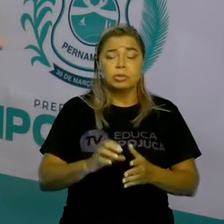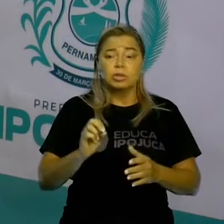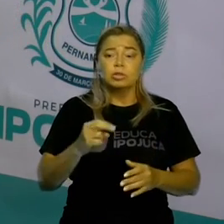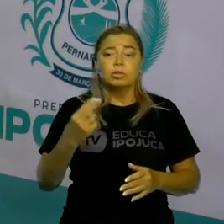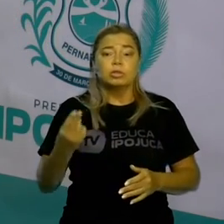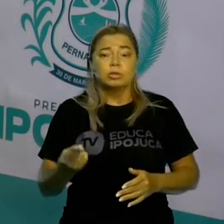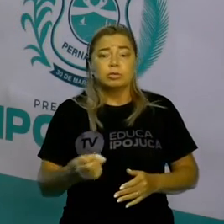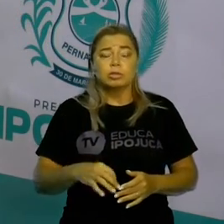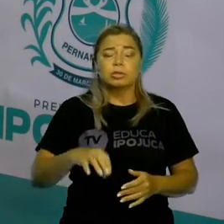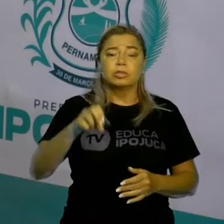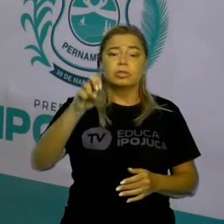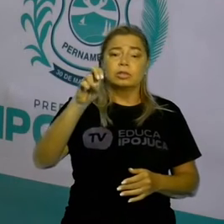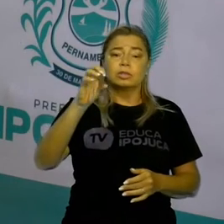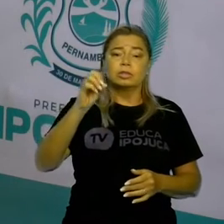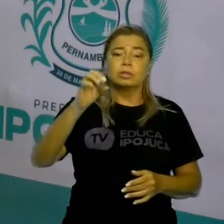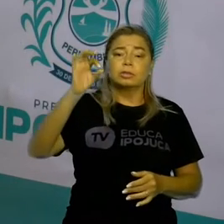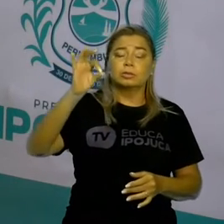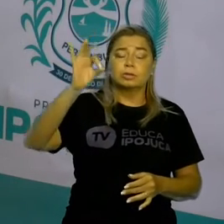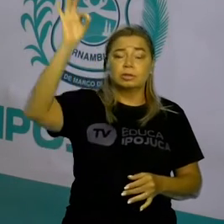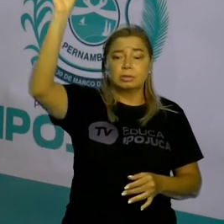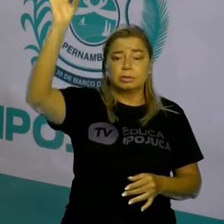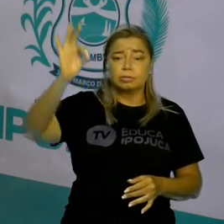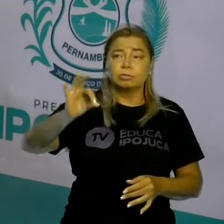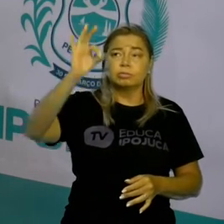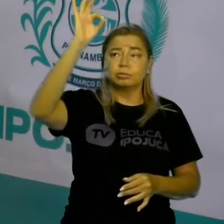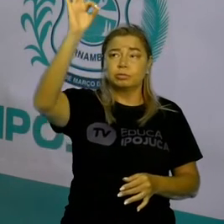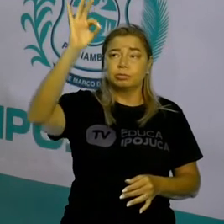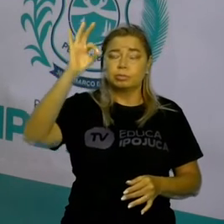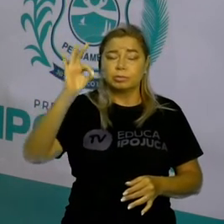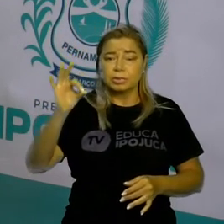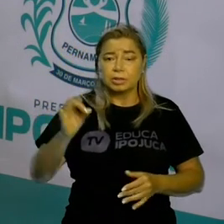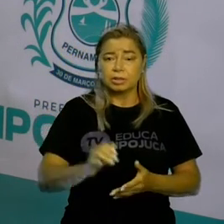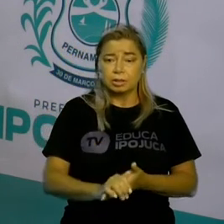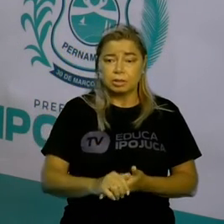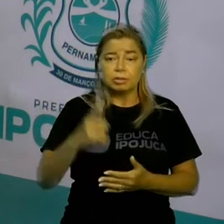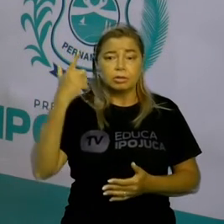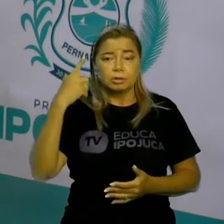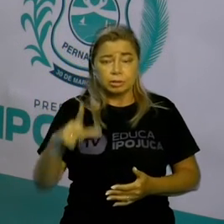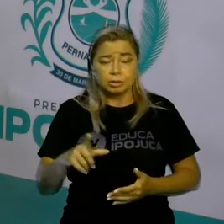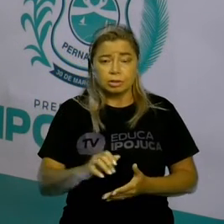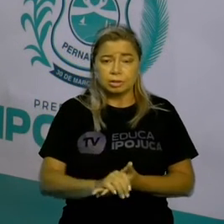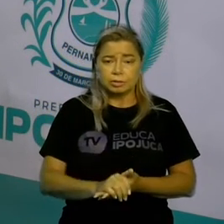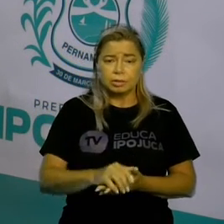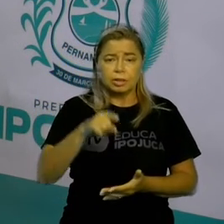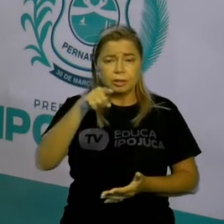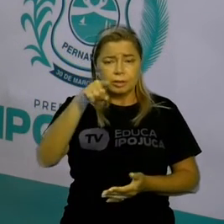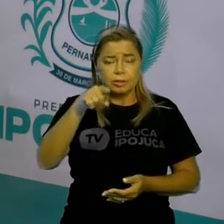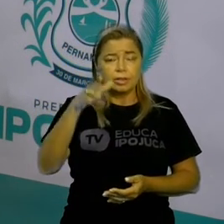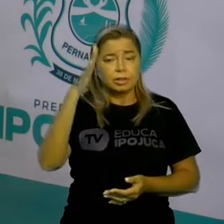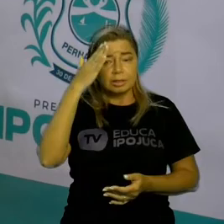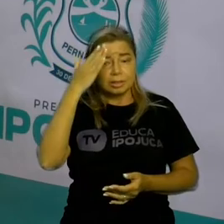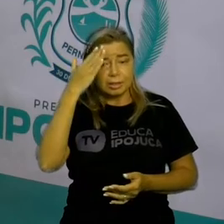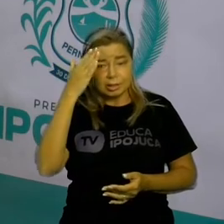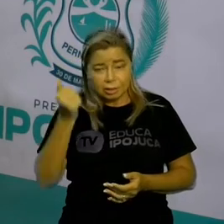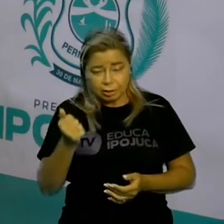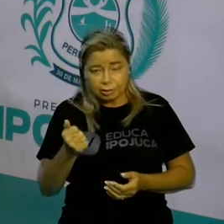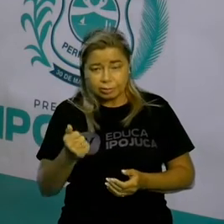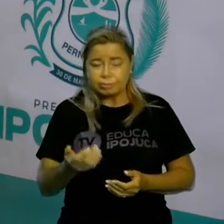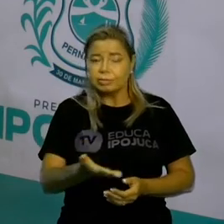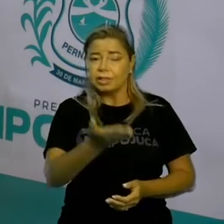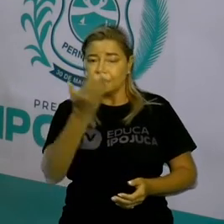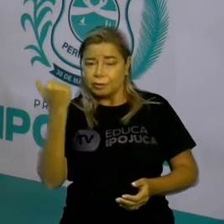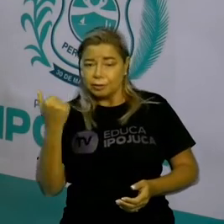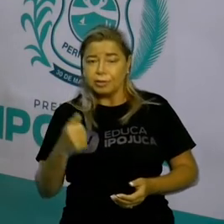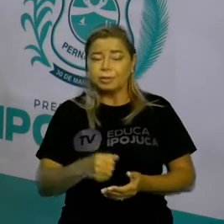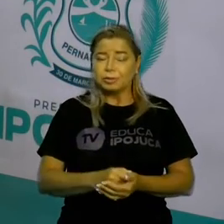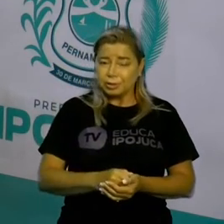50% de chance, tá certo? Deu para entender? Será que você está craque? Então vamos